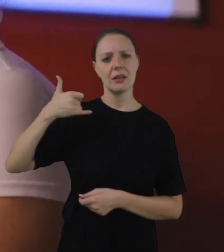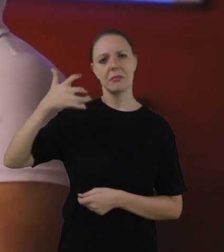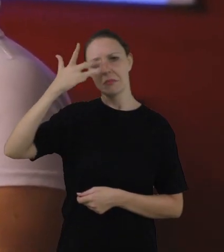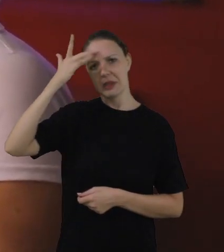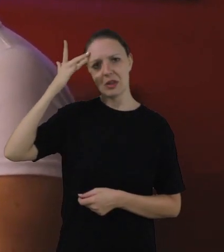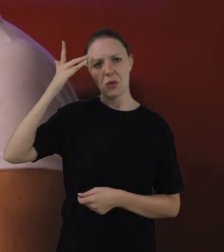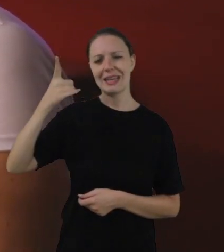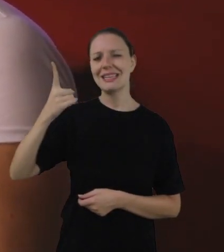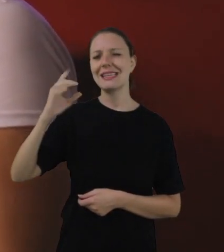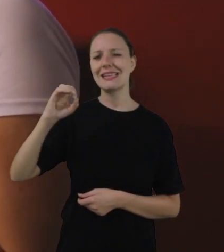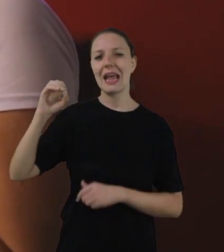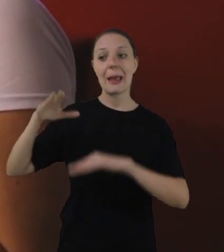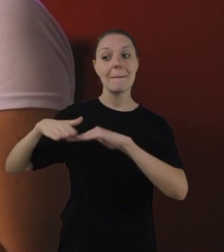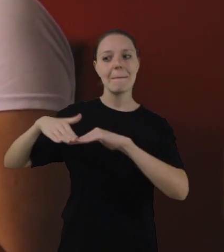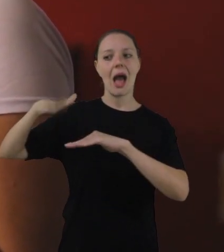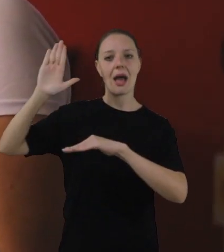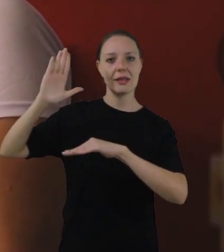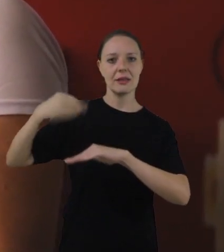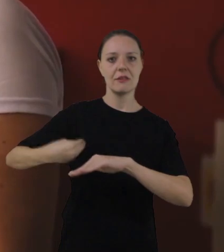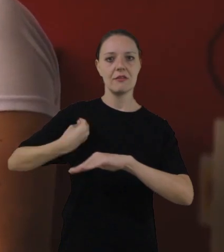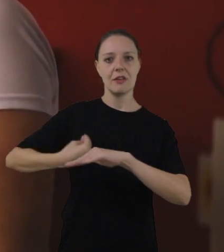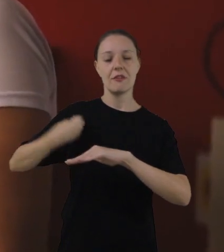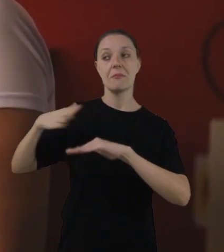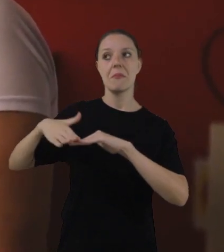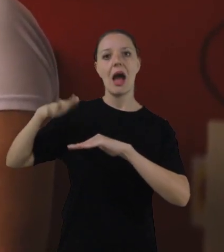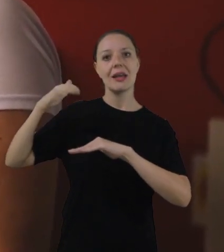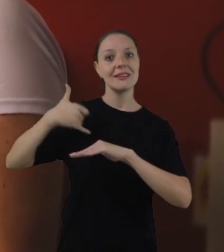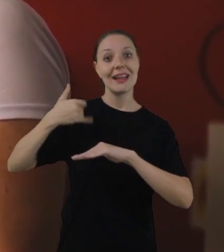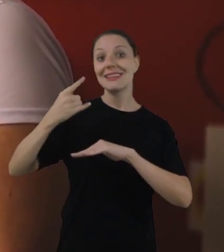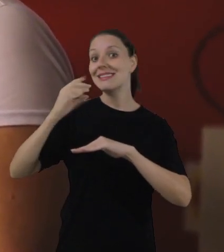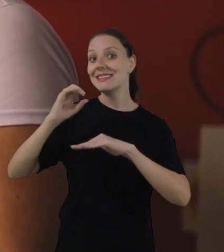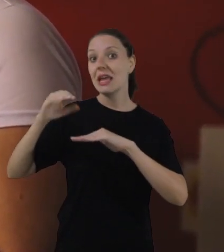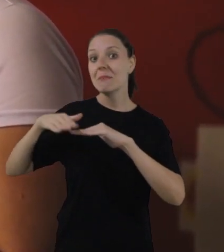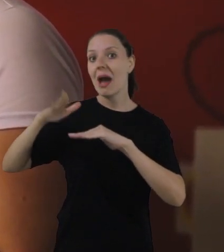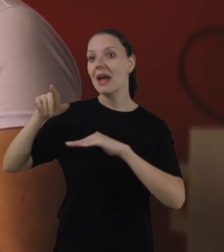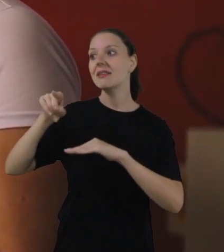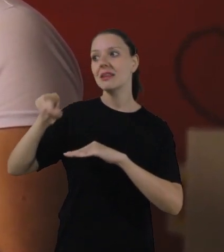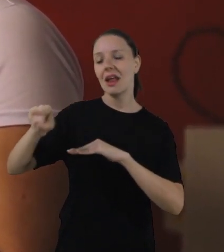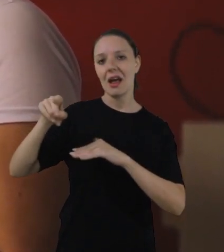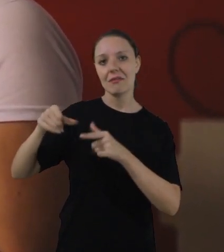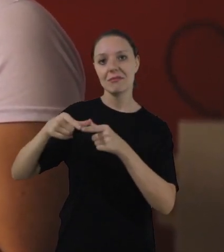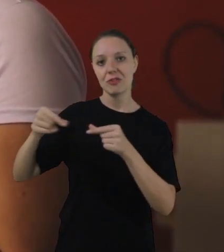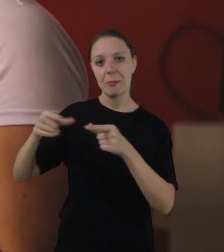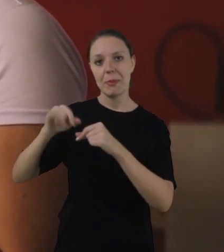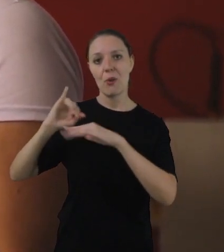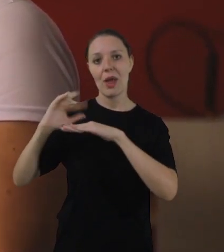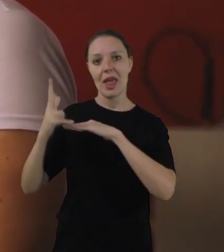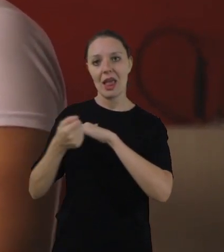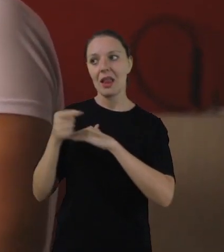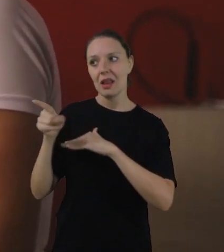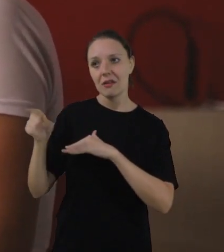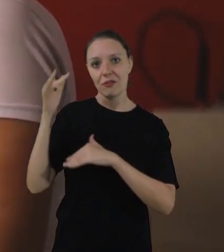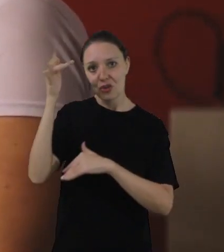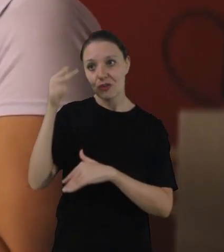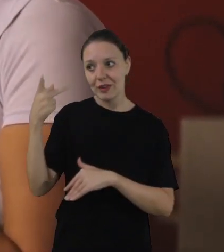pessoas de lá é acima de 100 anos. As pessoas vivem acima de 100 anos.